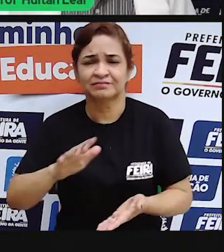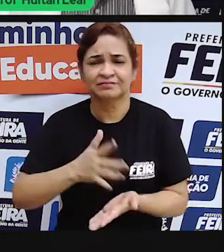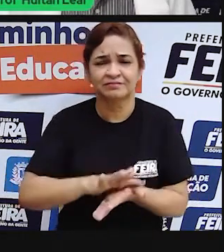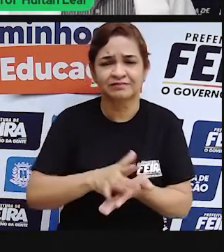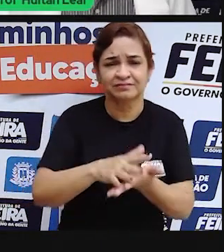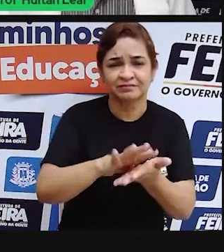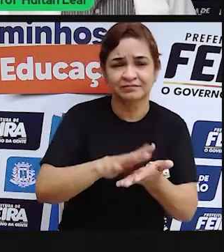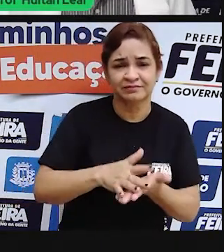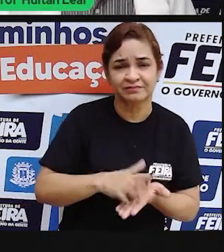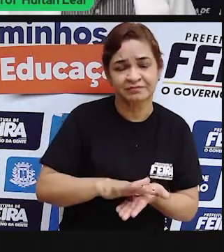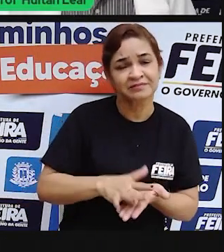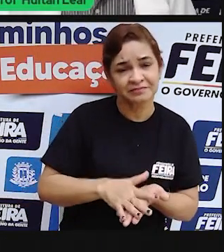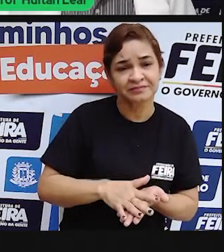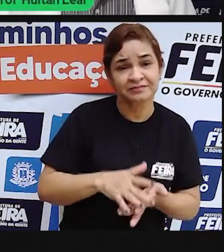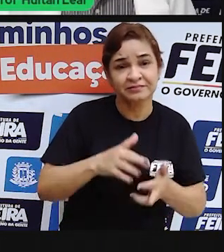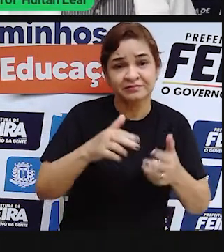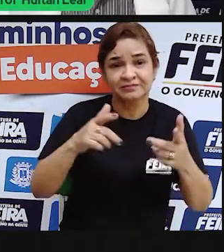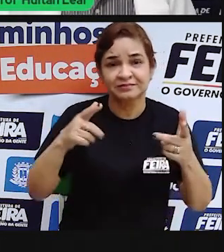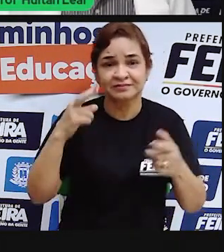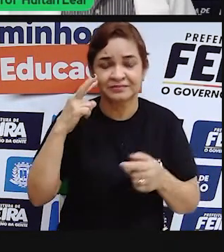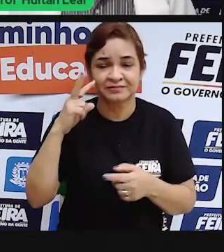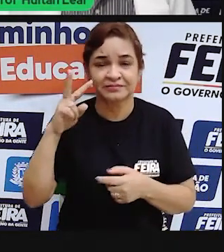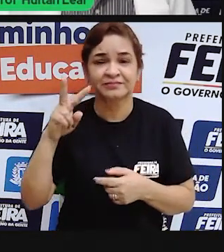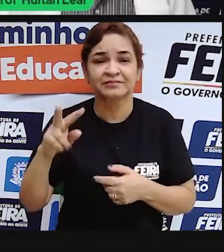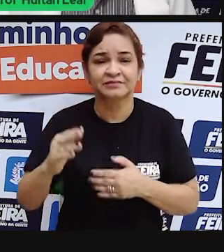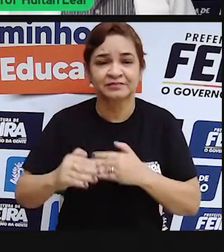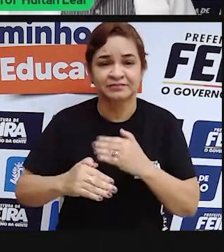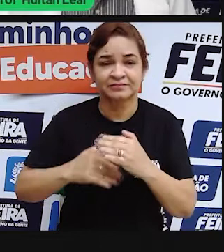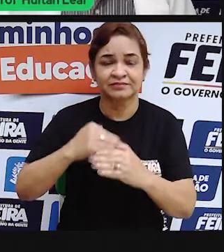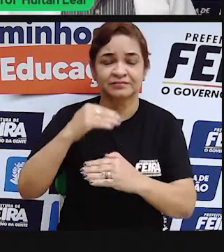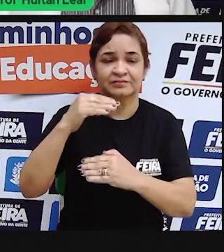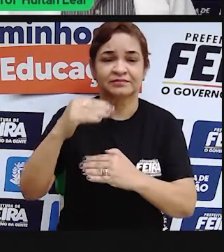pandeiro, agogô, e